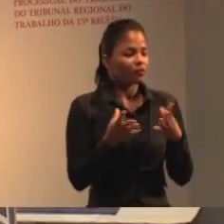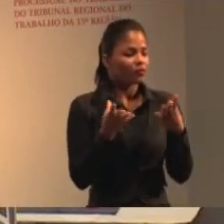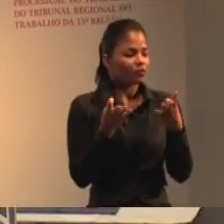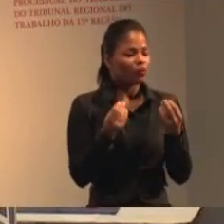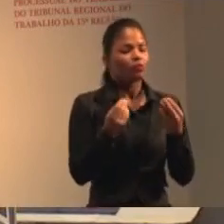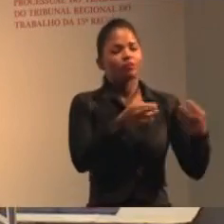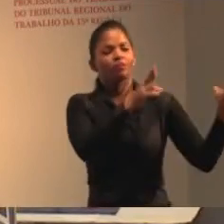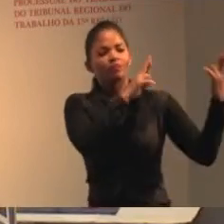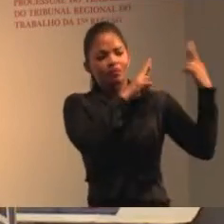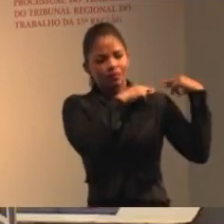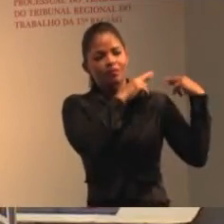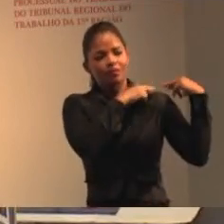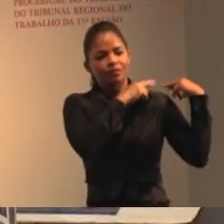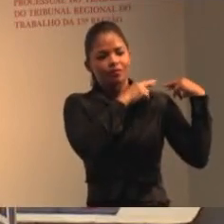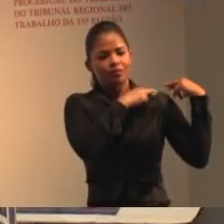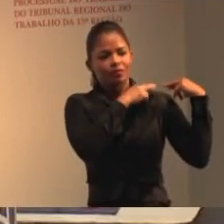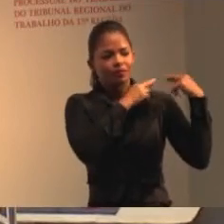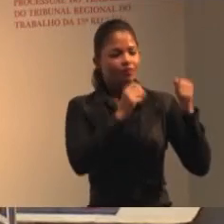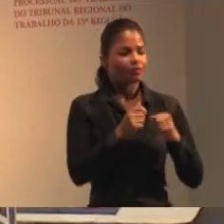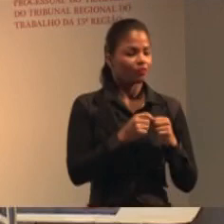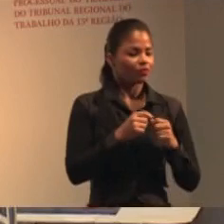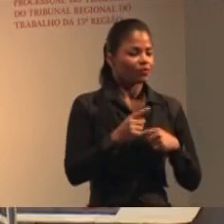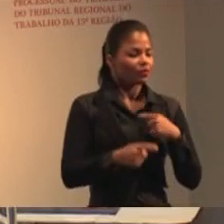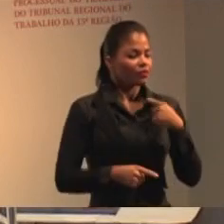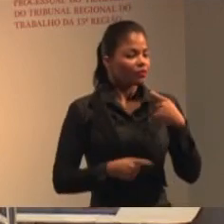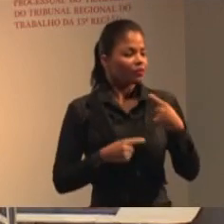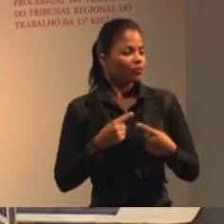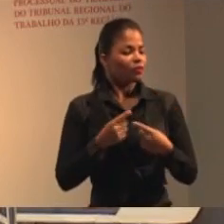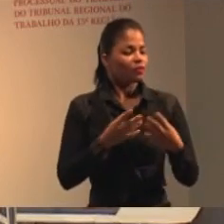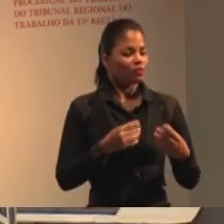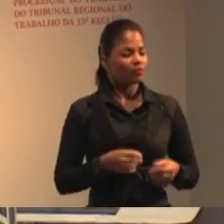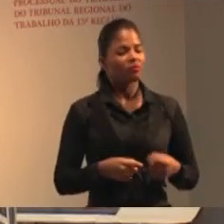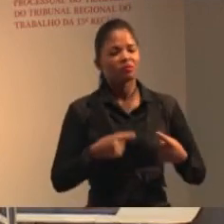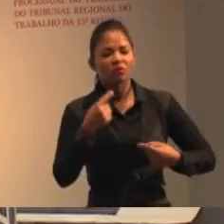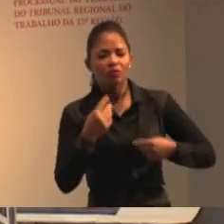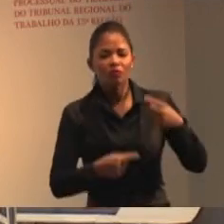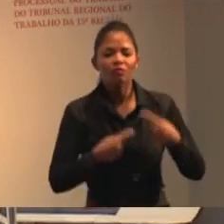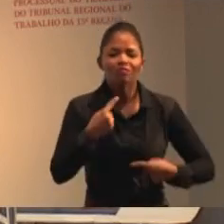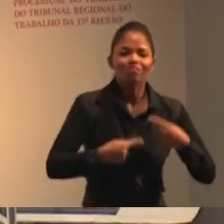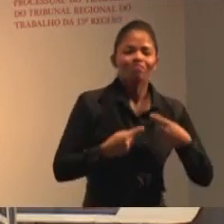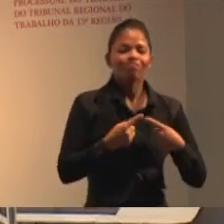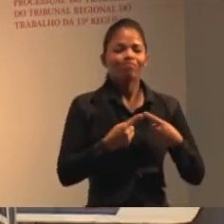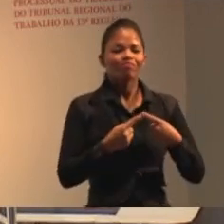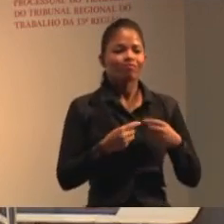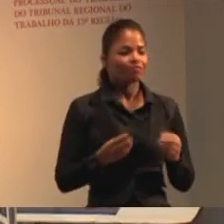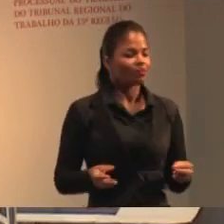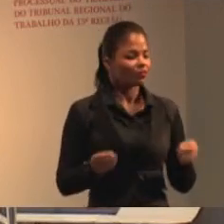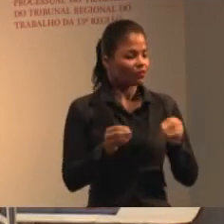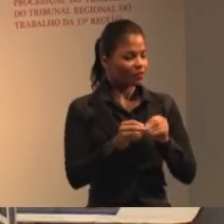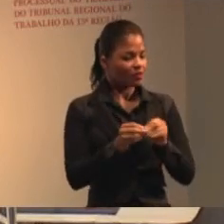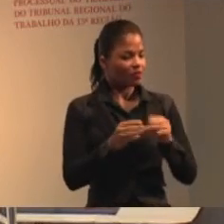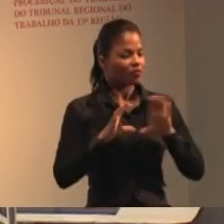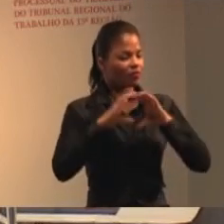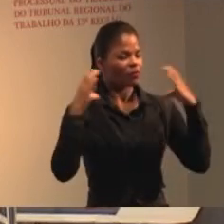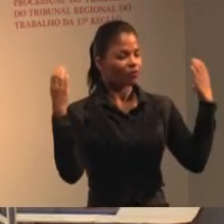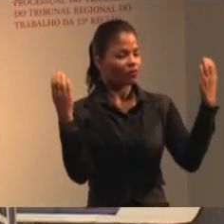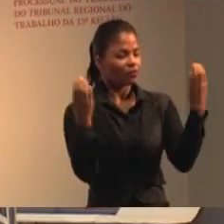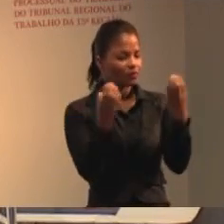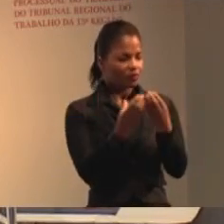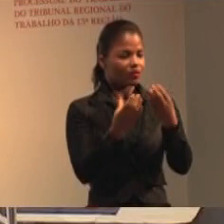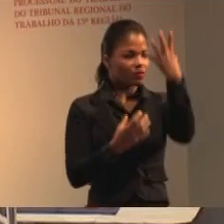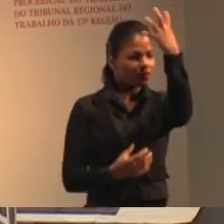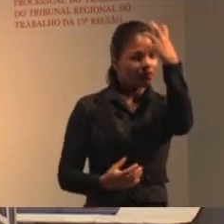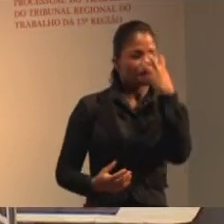muita responsabilidade e depois de vastamente discutidas e votadas por um congresso